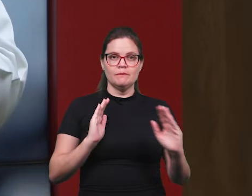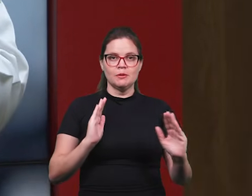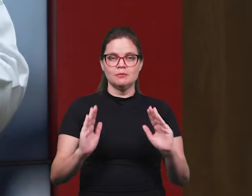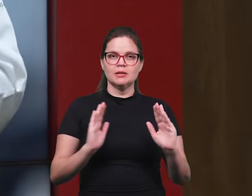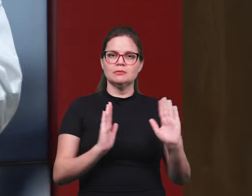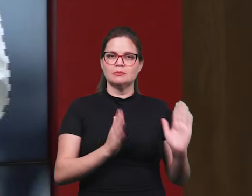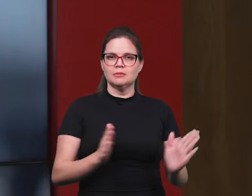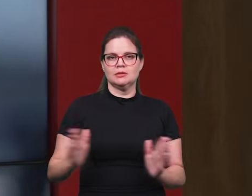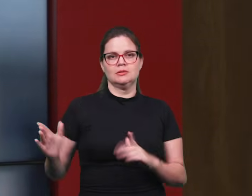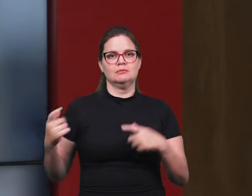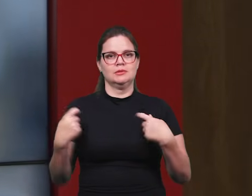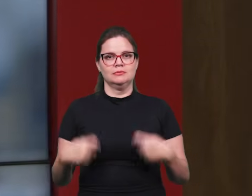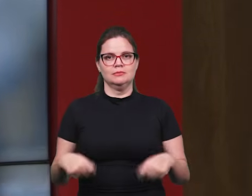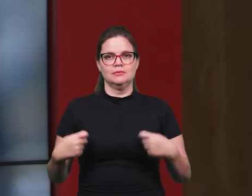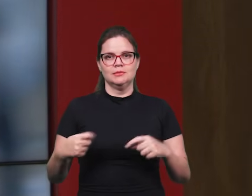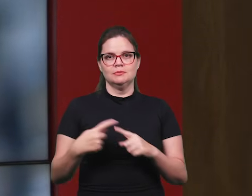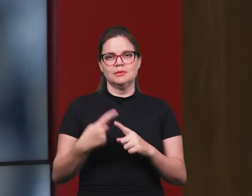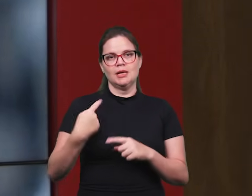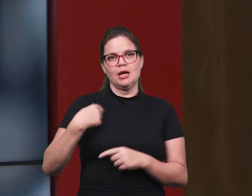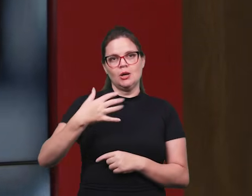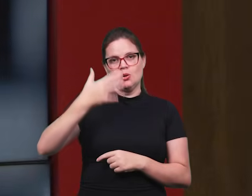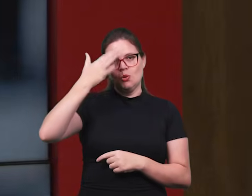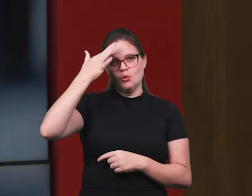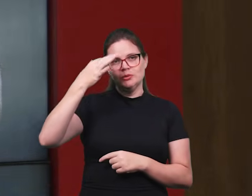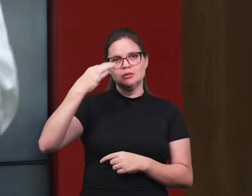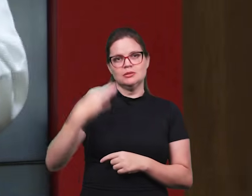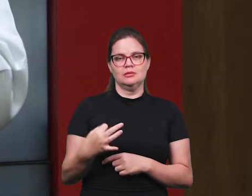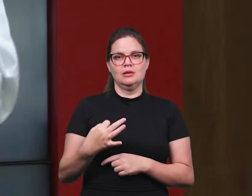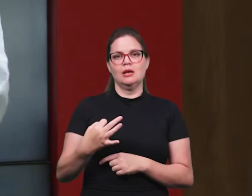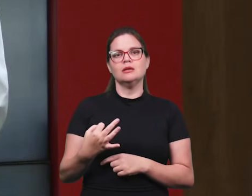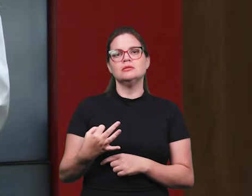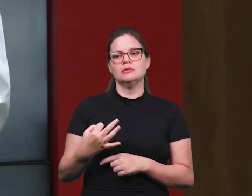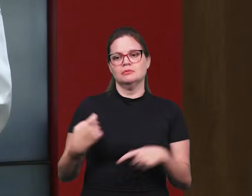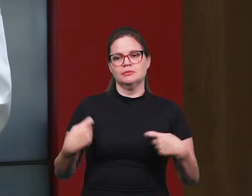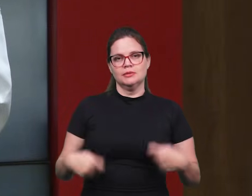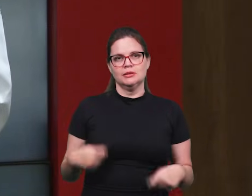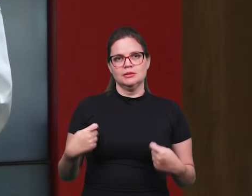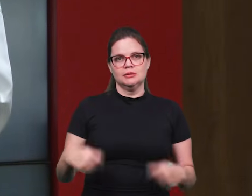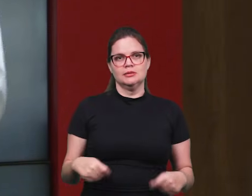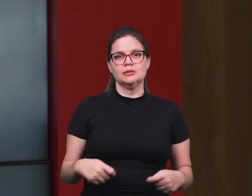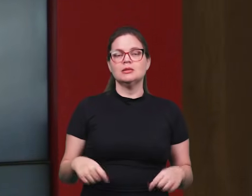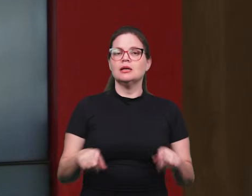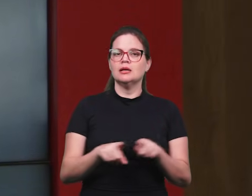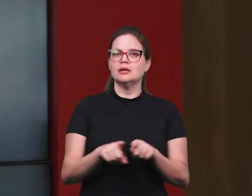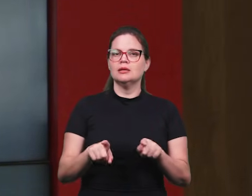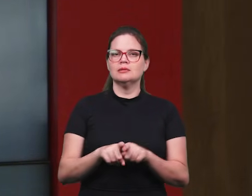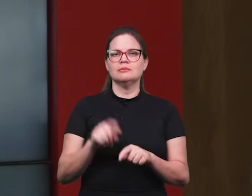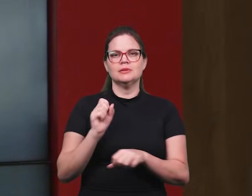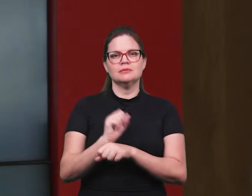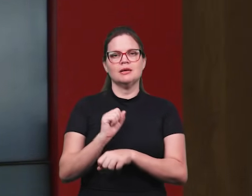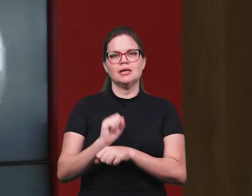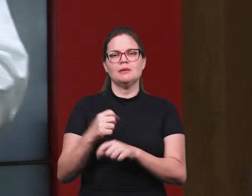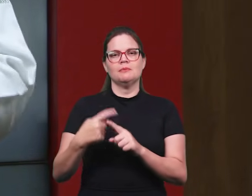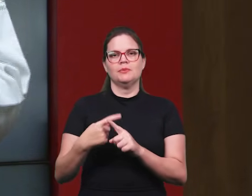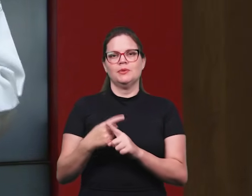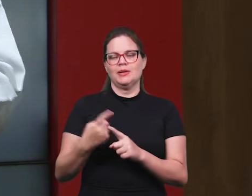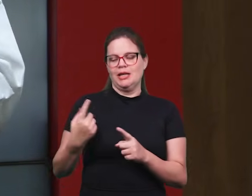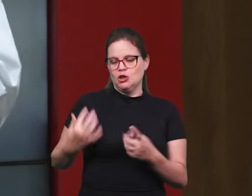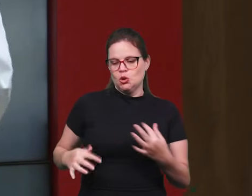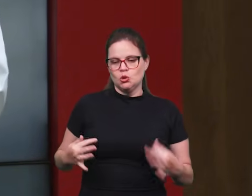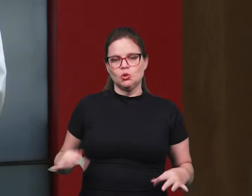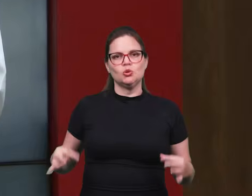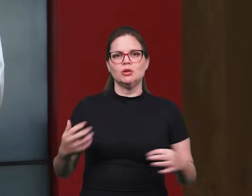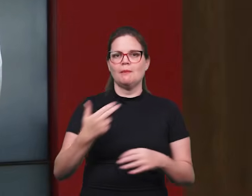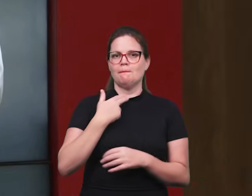gente manter o paciente com a inconsciência e sem dor e não lembrar, e no pós-operatório, que às vezes,